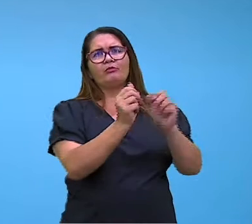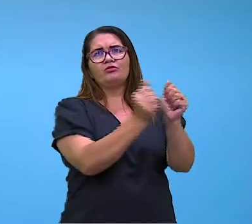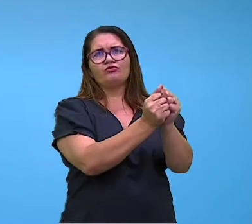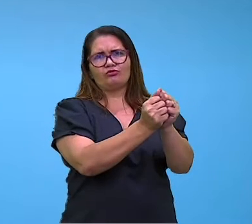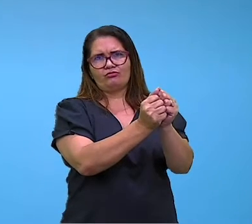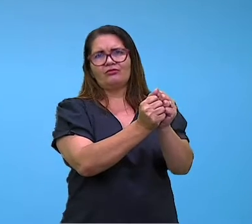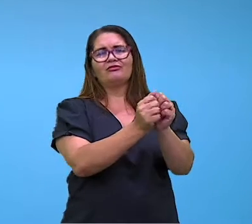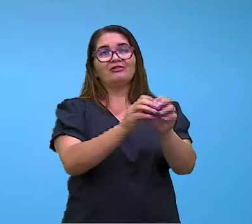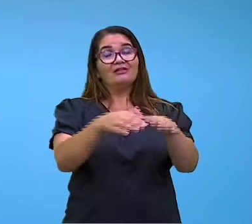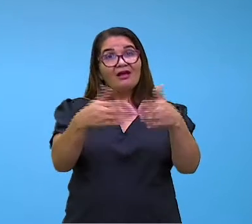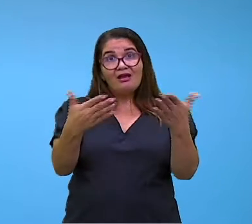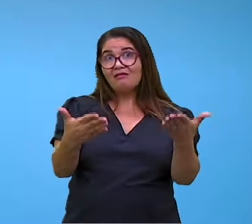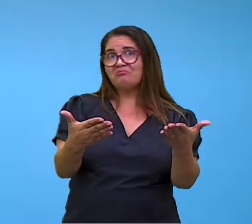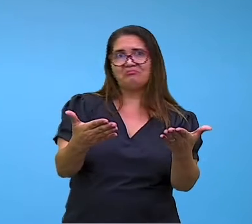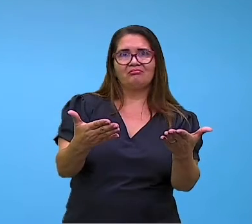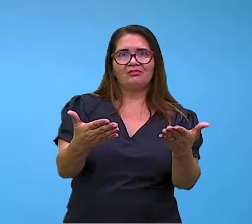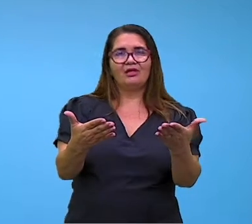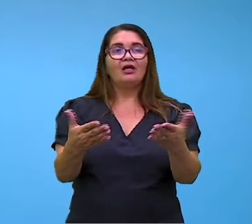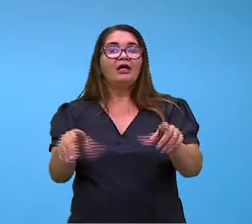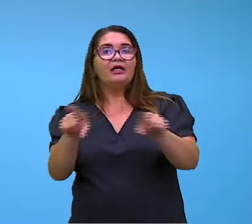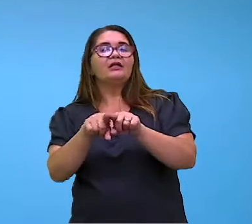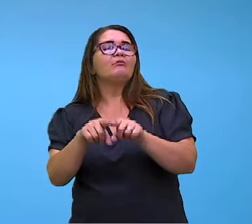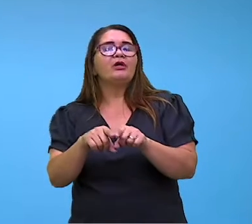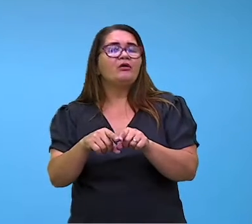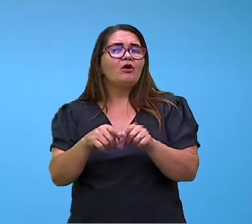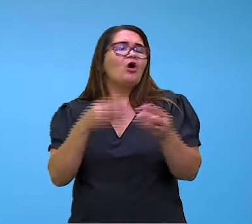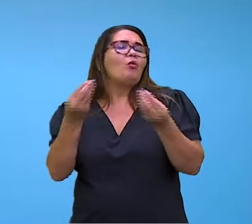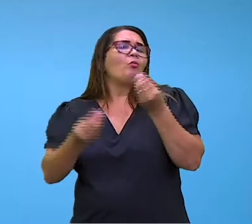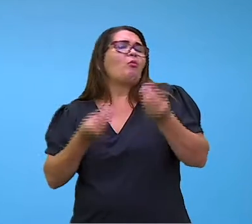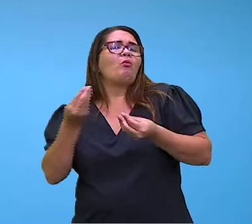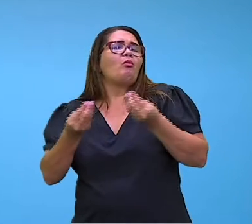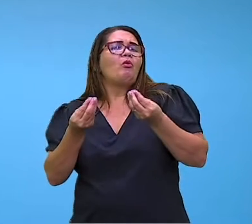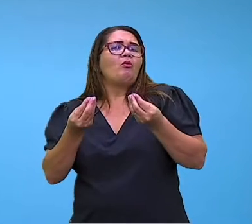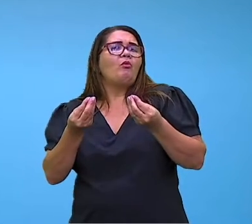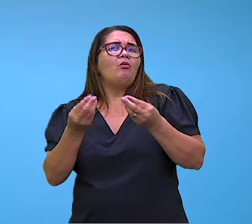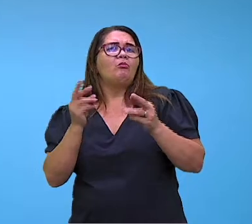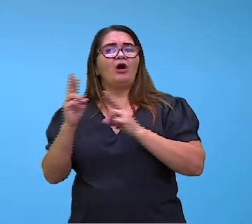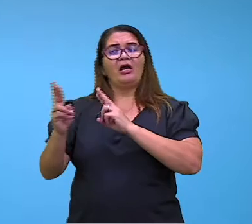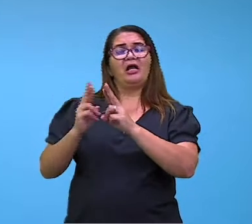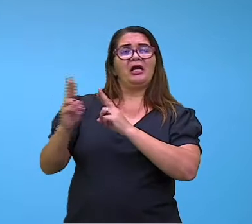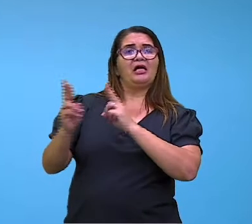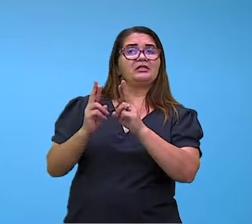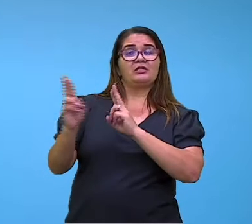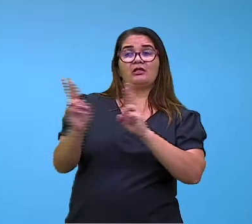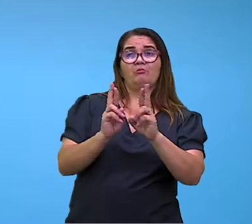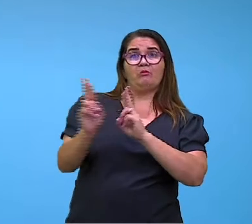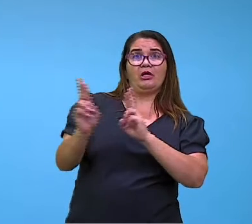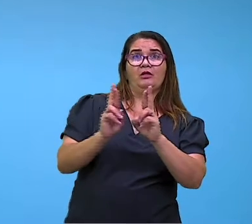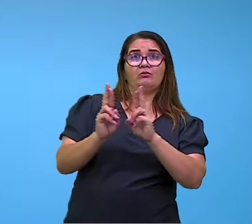comic? Né? O que seria a relação entre esses dois aí,